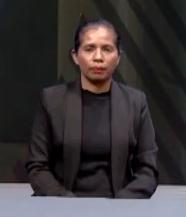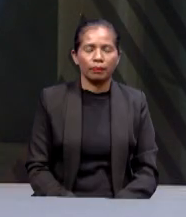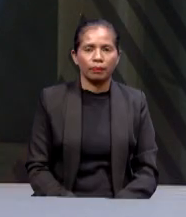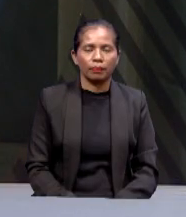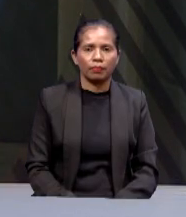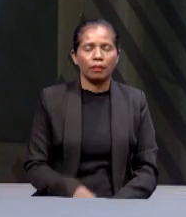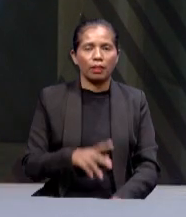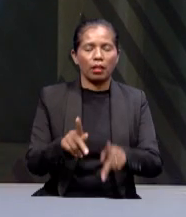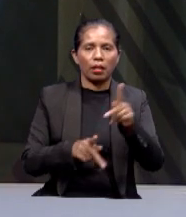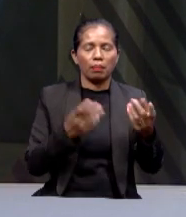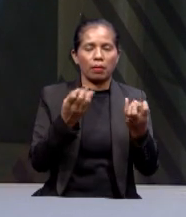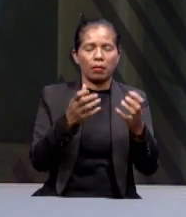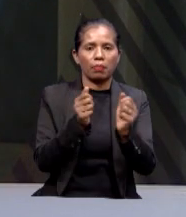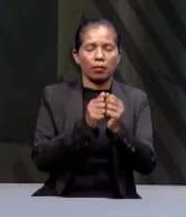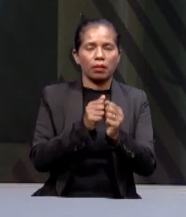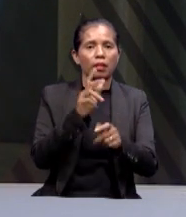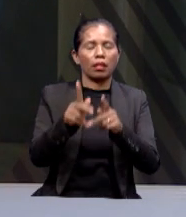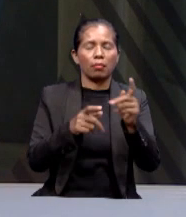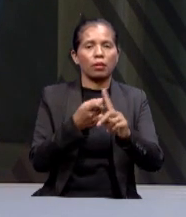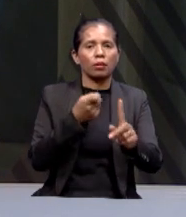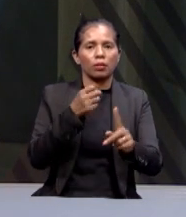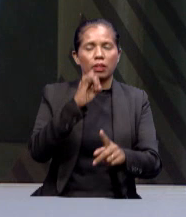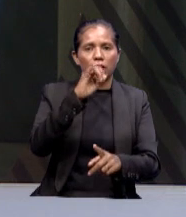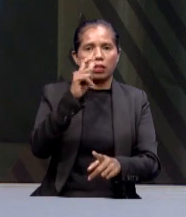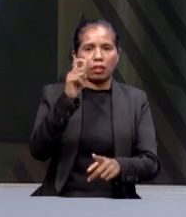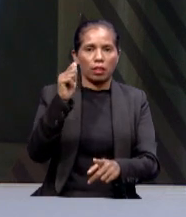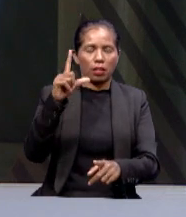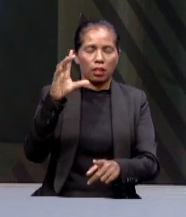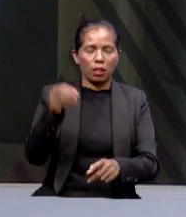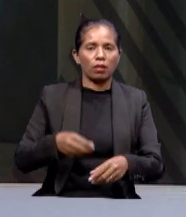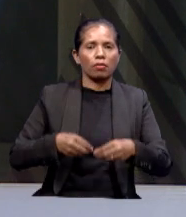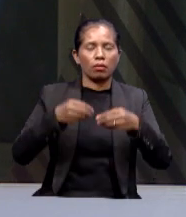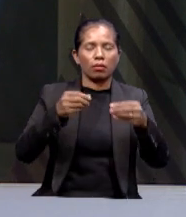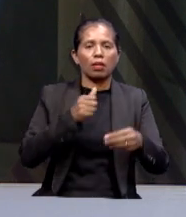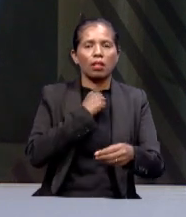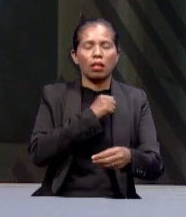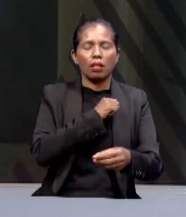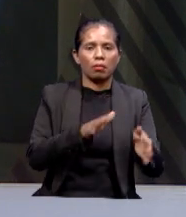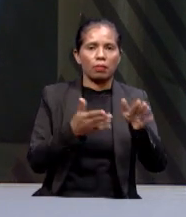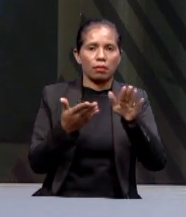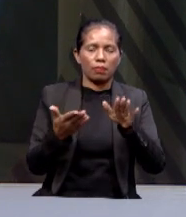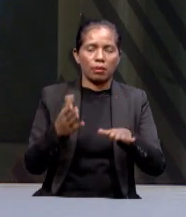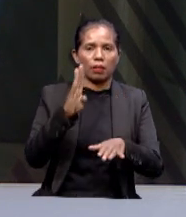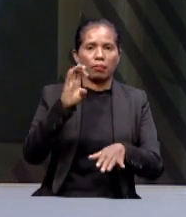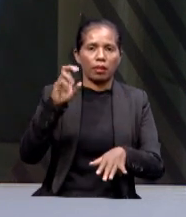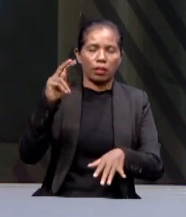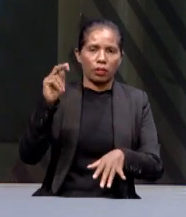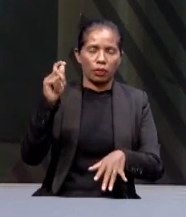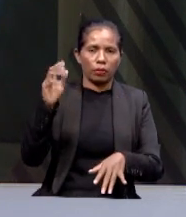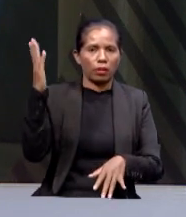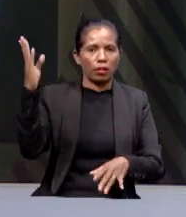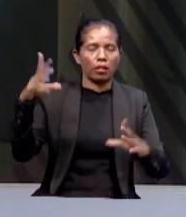turista ha muito com Emery um resto em Rússia e Itália, presta homenagem para Matebian ex-Papa Bento XVI e a Roma.